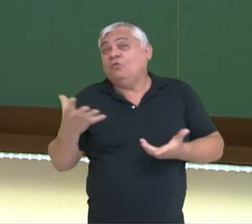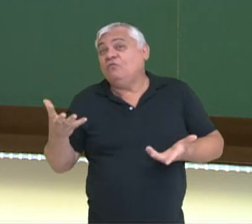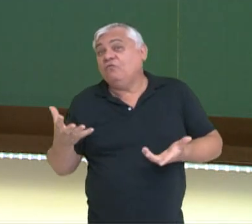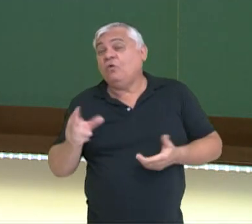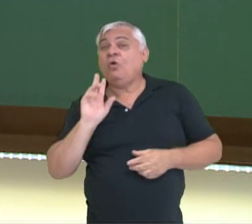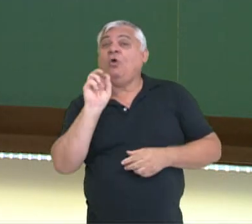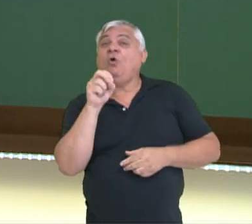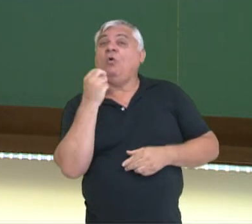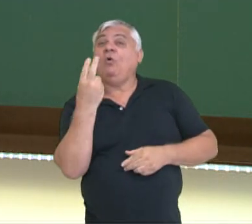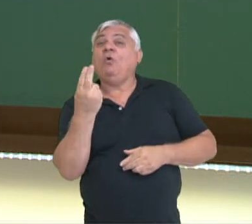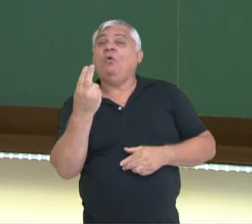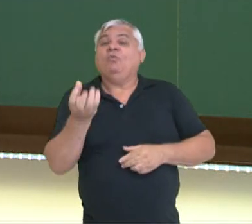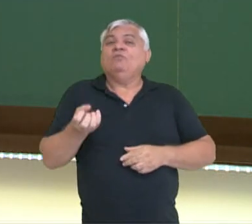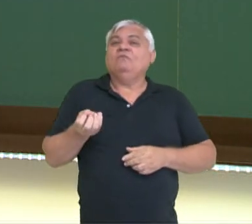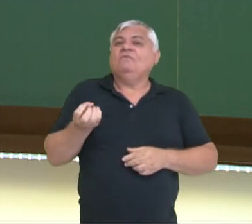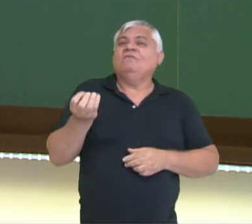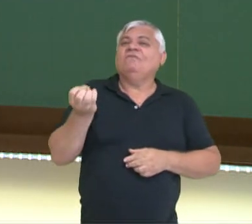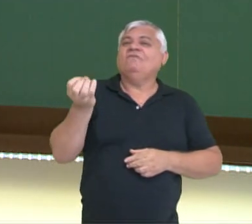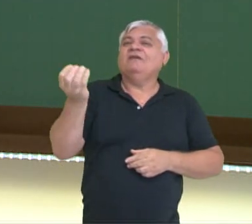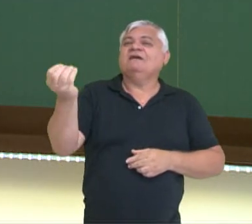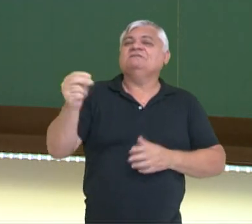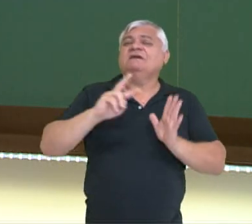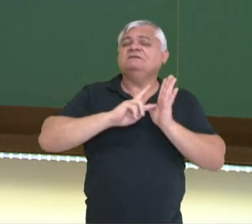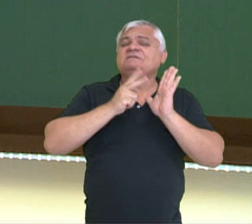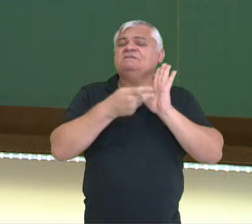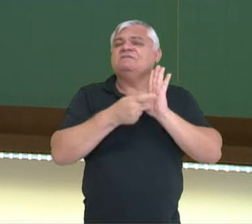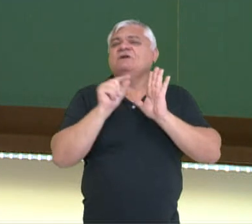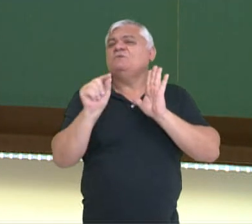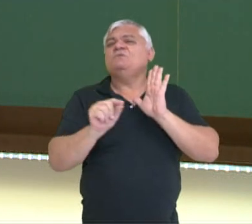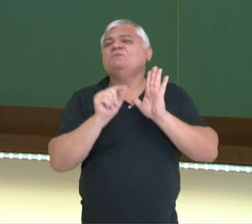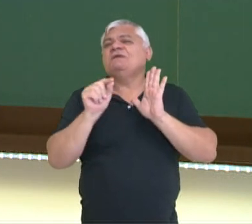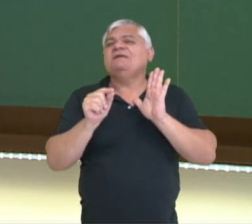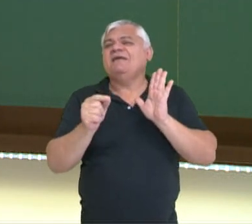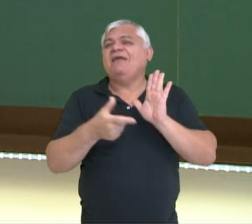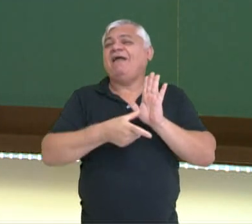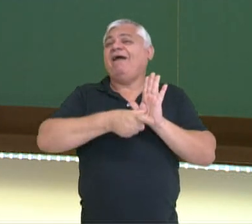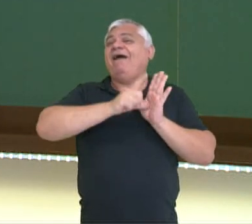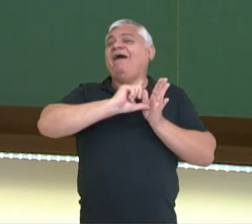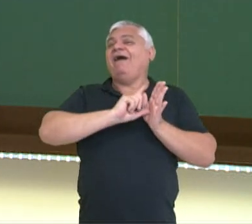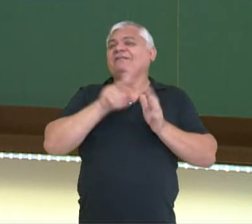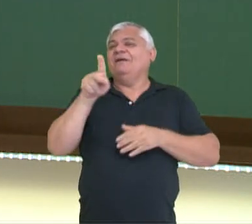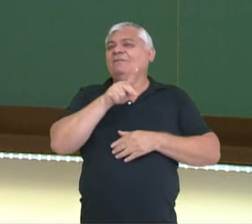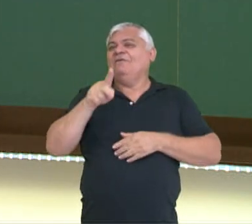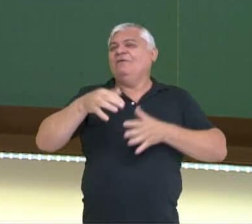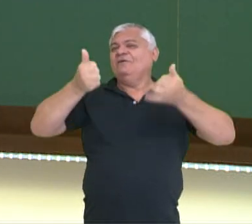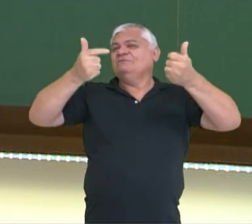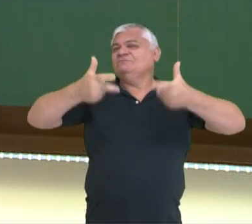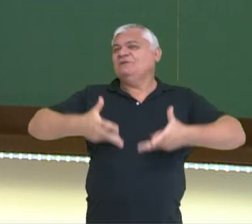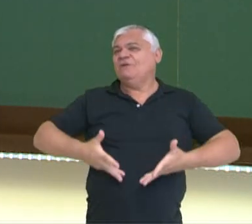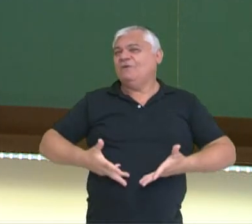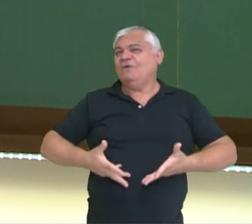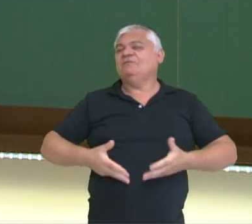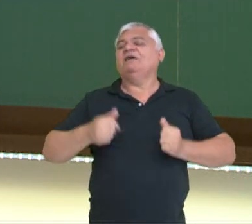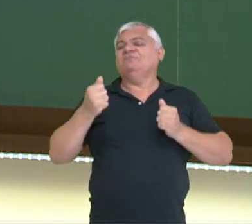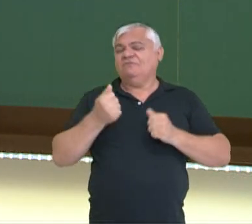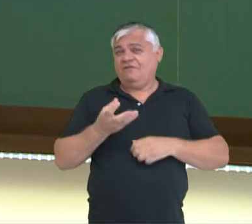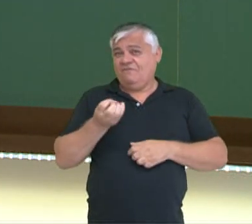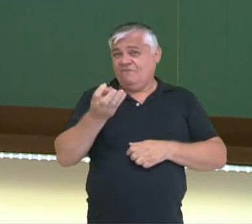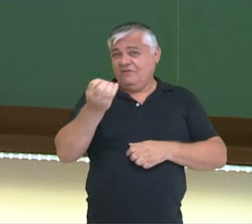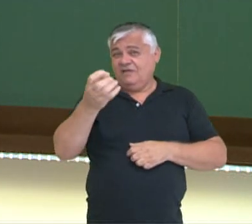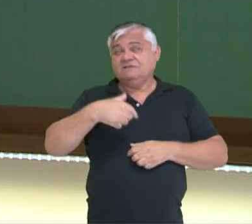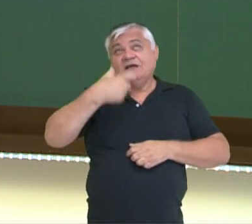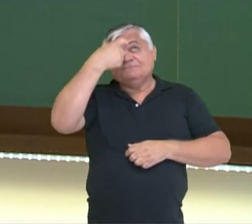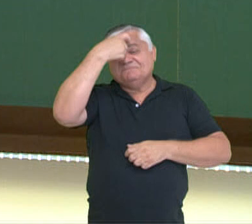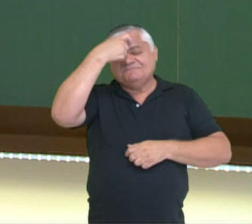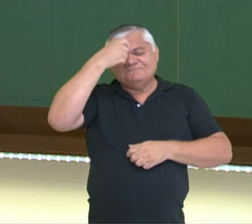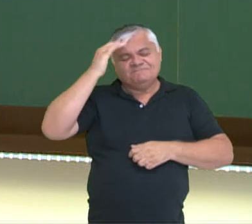Ou viajar pode ser nesses outros sentidos que a professora comentou anteriormente? Pode ser viajar em